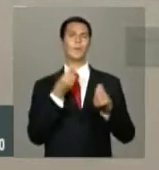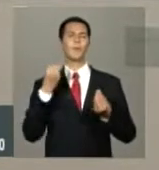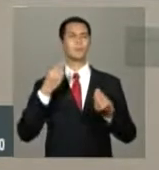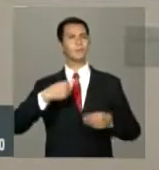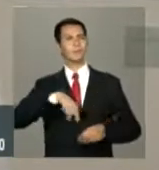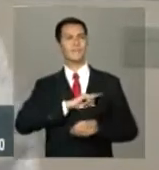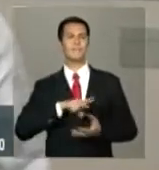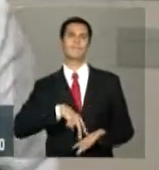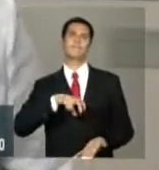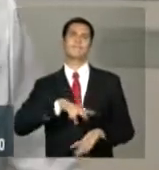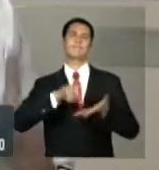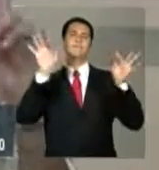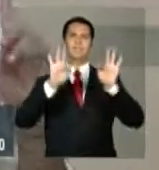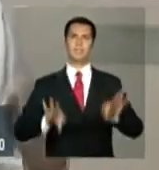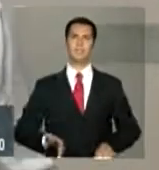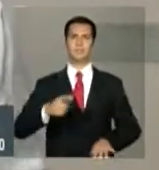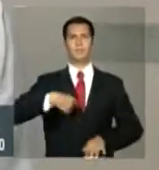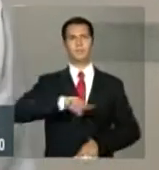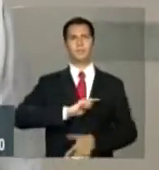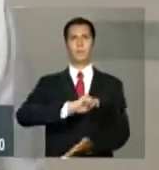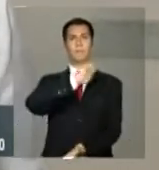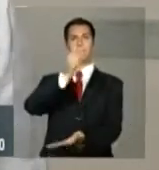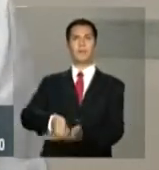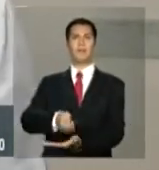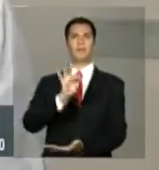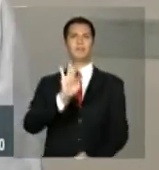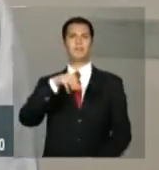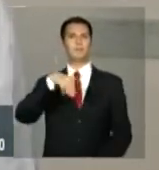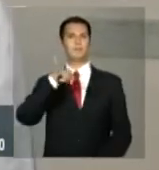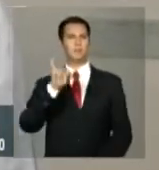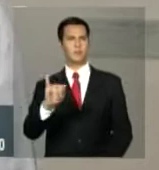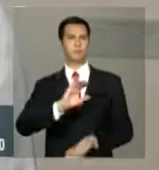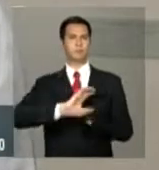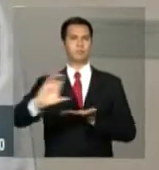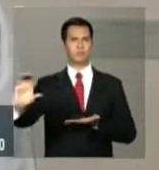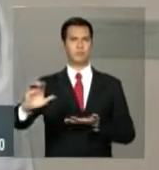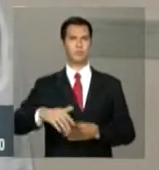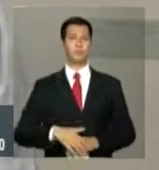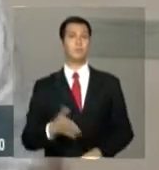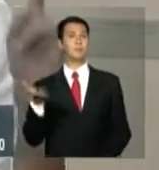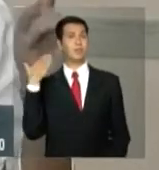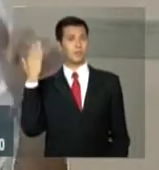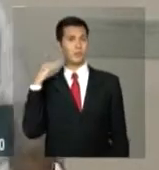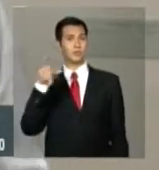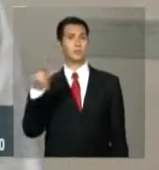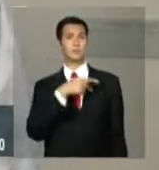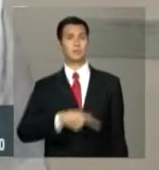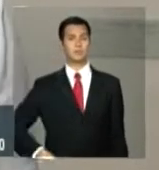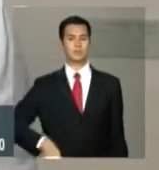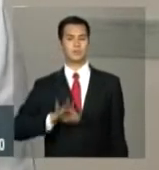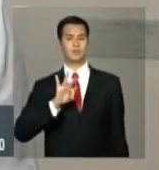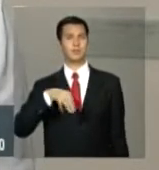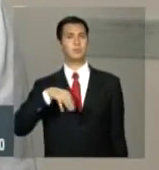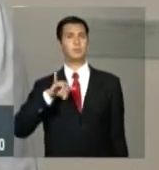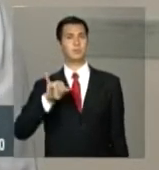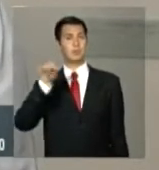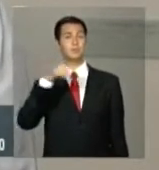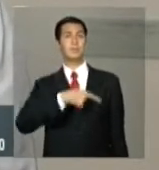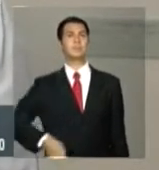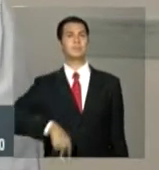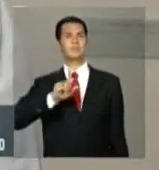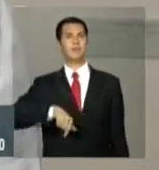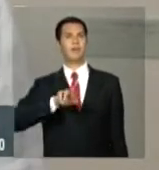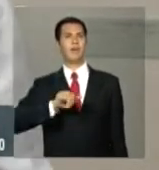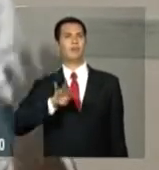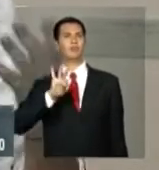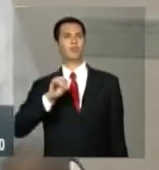Monetário. Aliás, na época que nós pagamos o Fundo Monetário, presidia o Fundo Monetário o Rato,